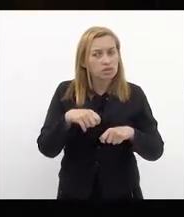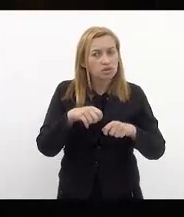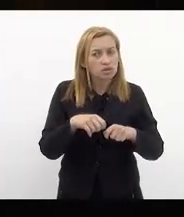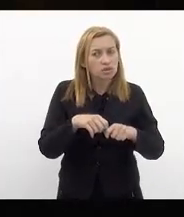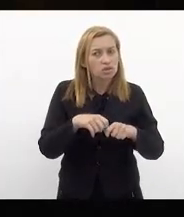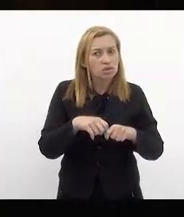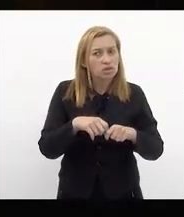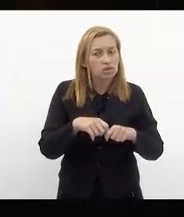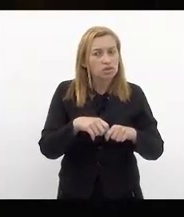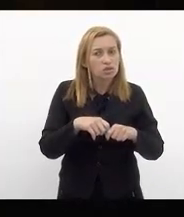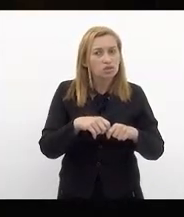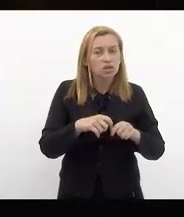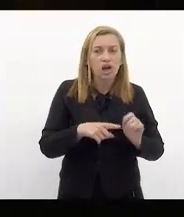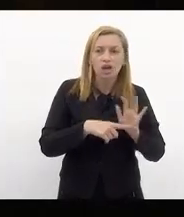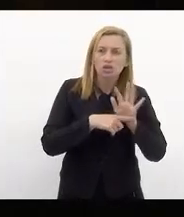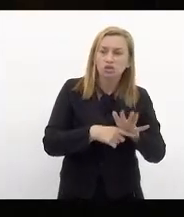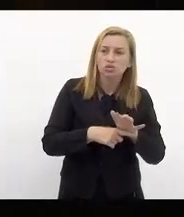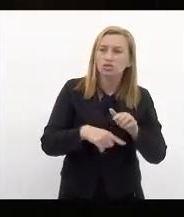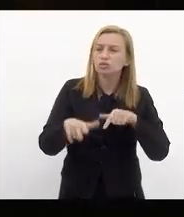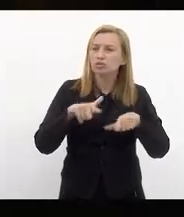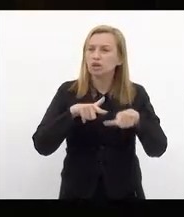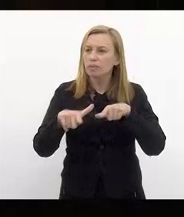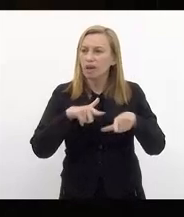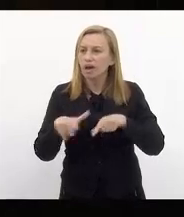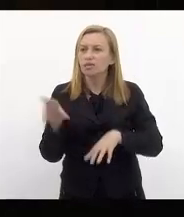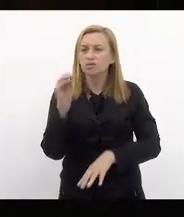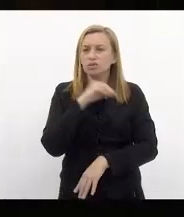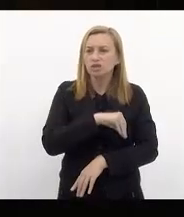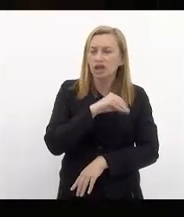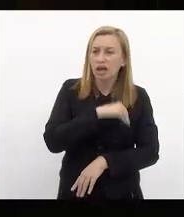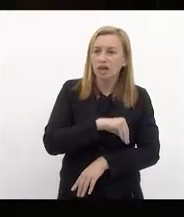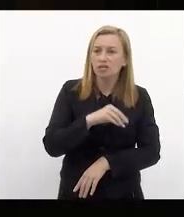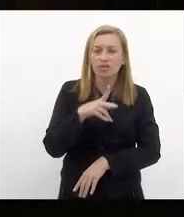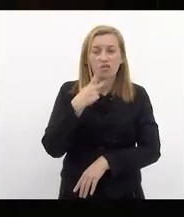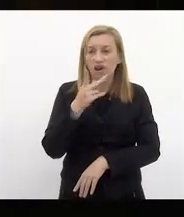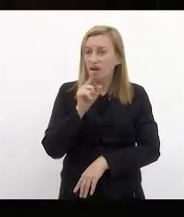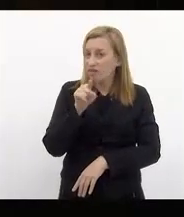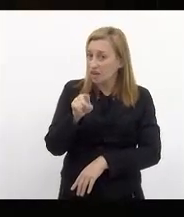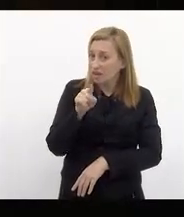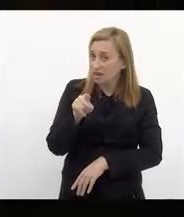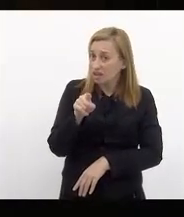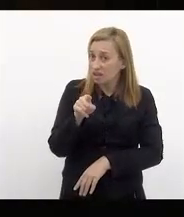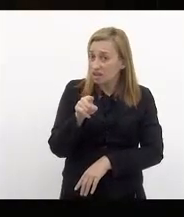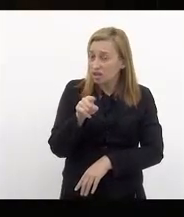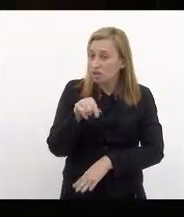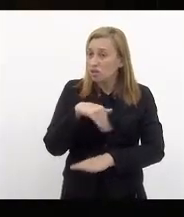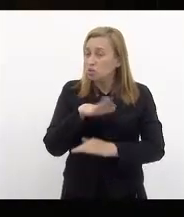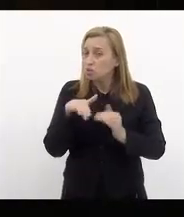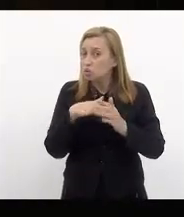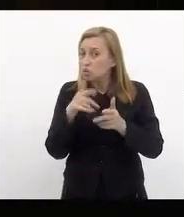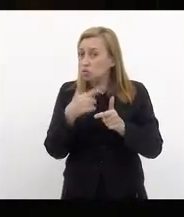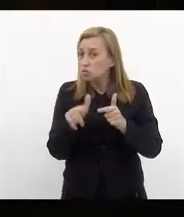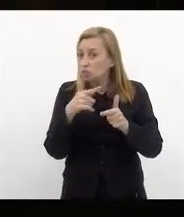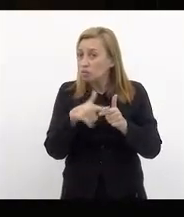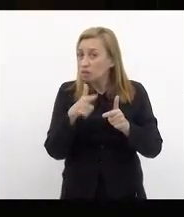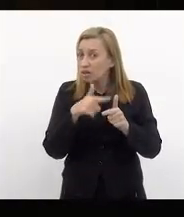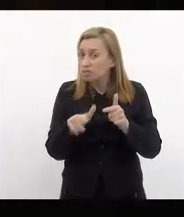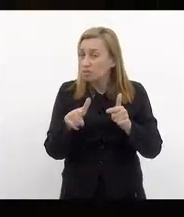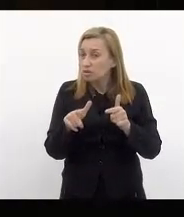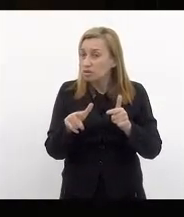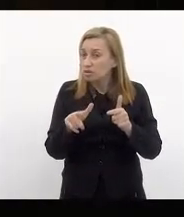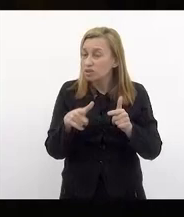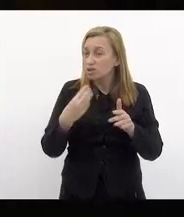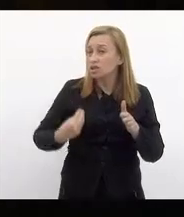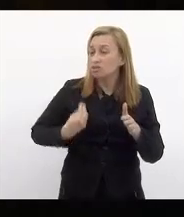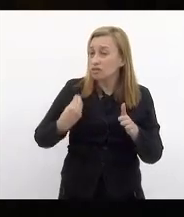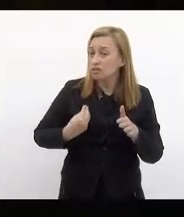recuperação do emprego, da renda. Não colocava ali, inclusive, todos os problemas que tem passado com um